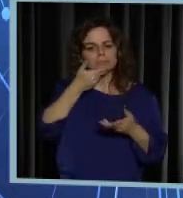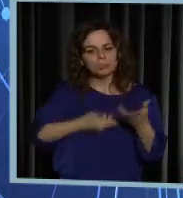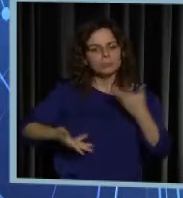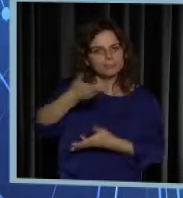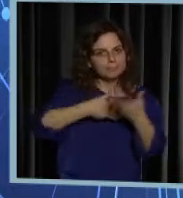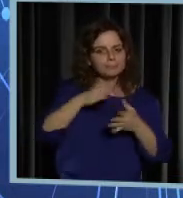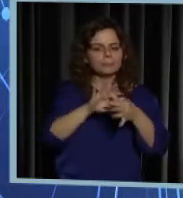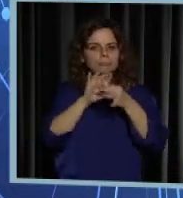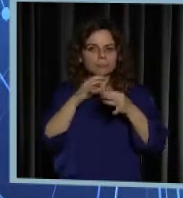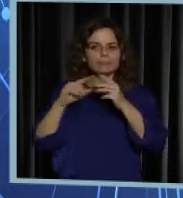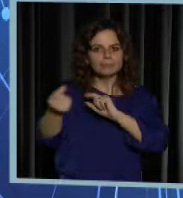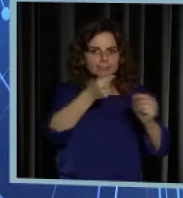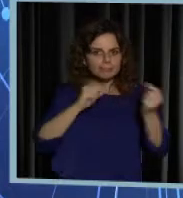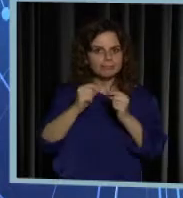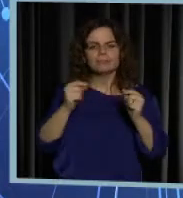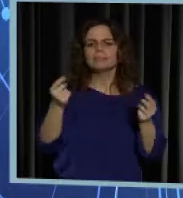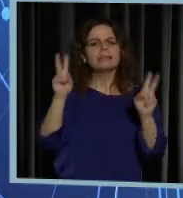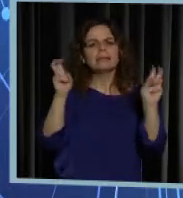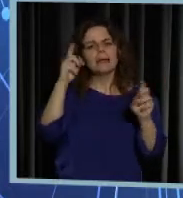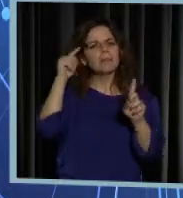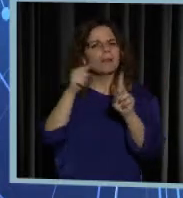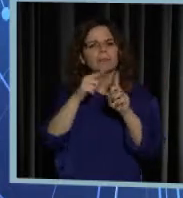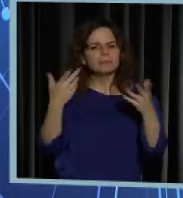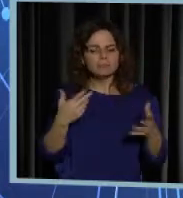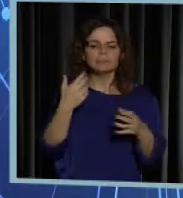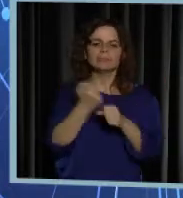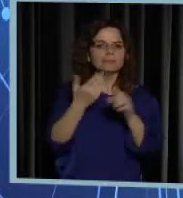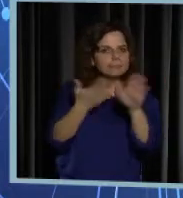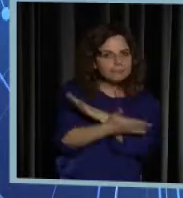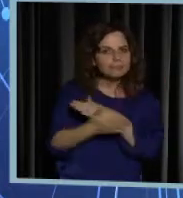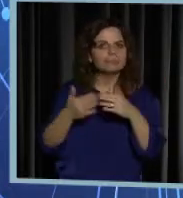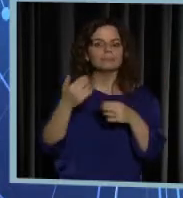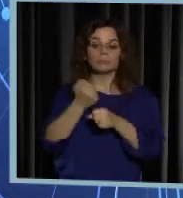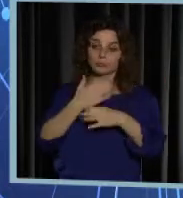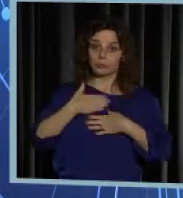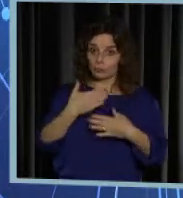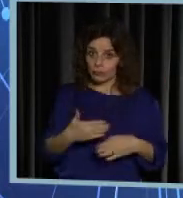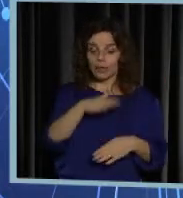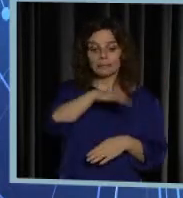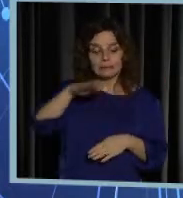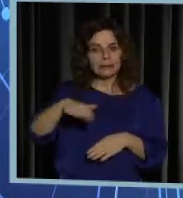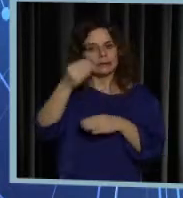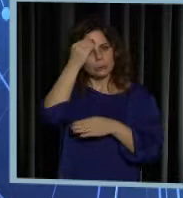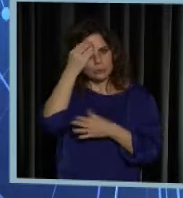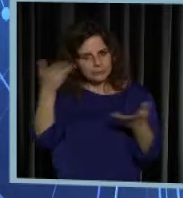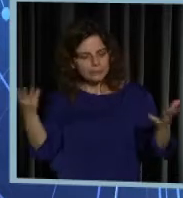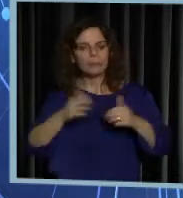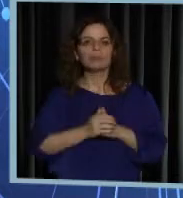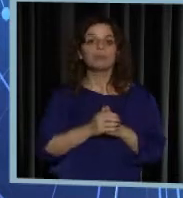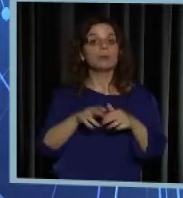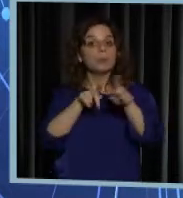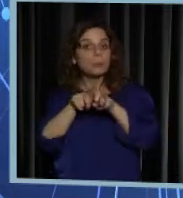partilha, colaboração e discussão em torno de temas como a empregabilidade do profissional da ciência e da educação,